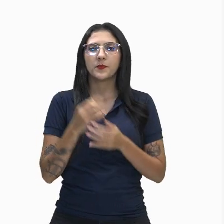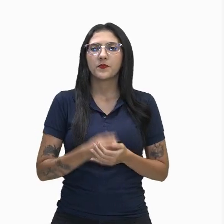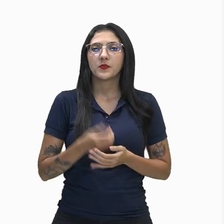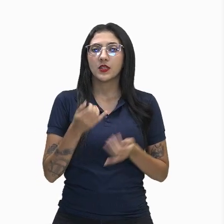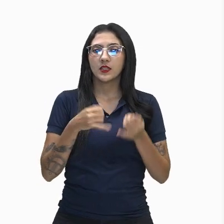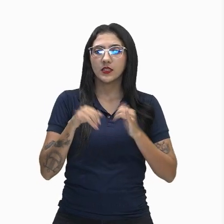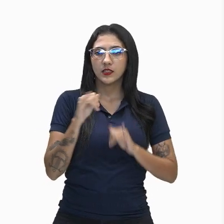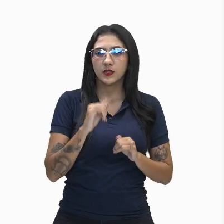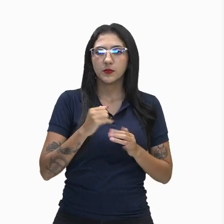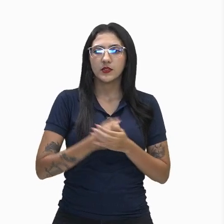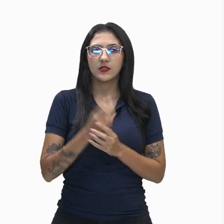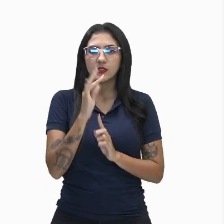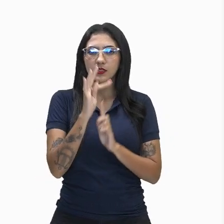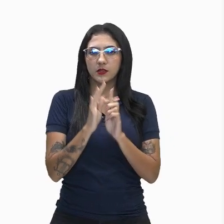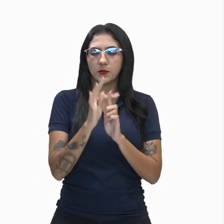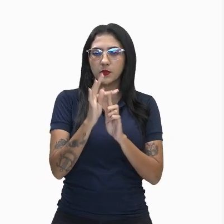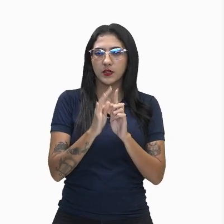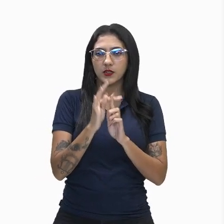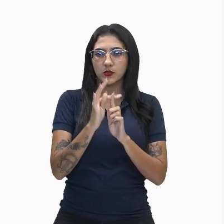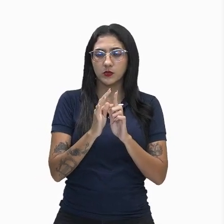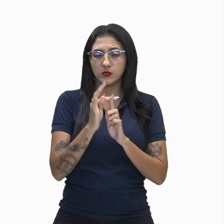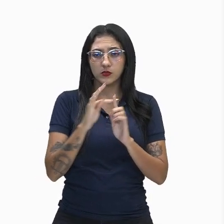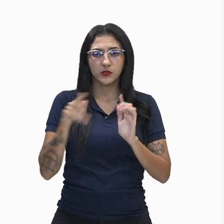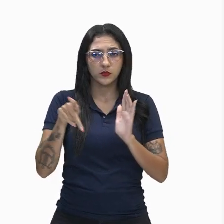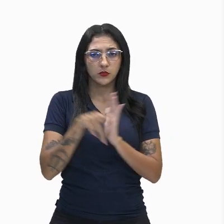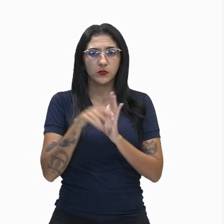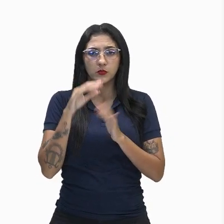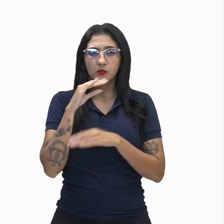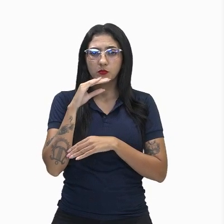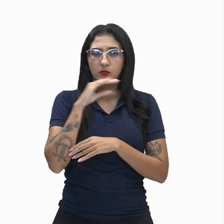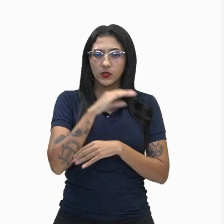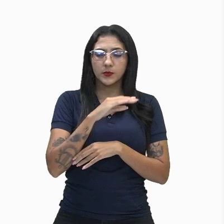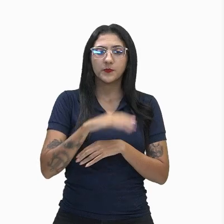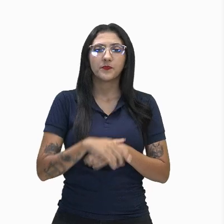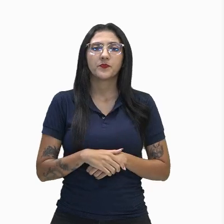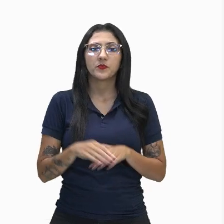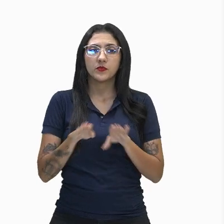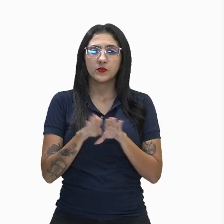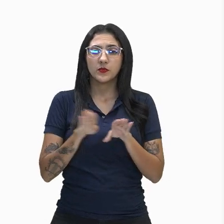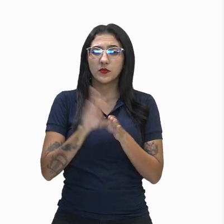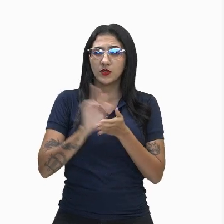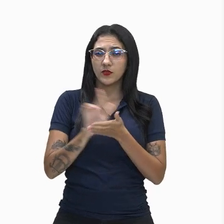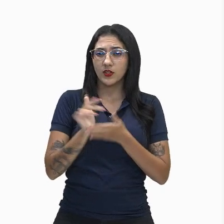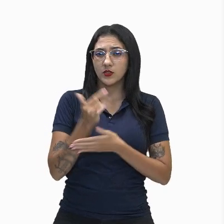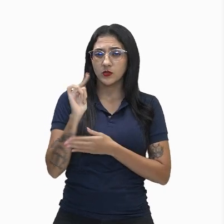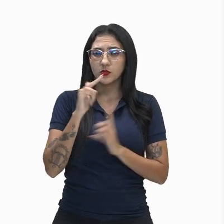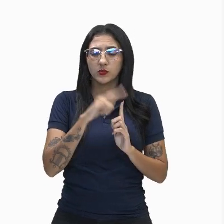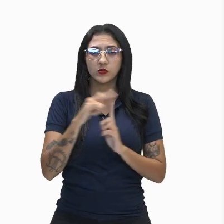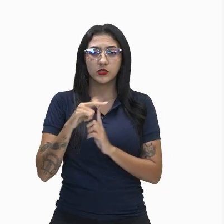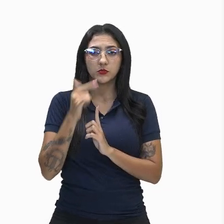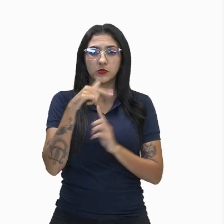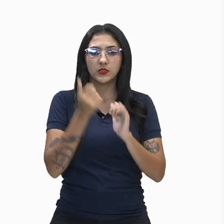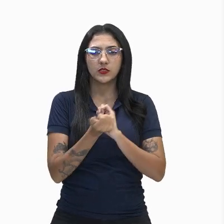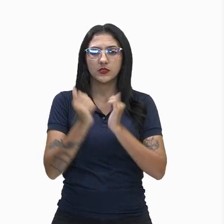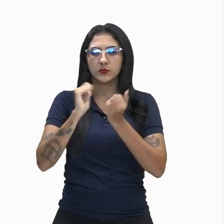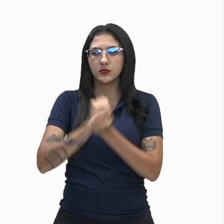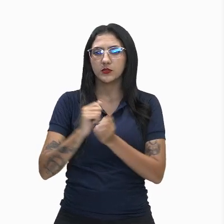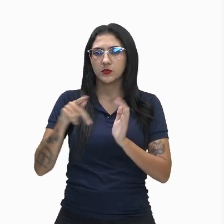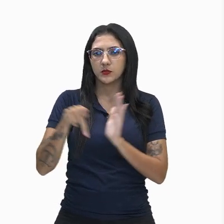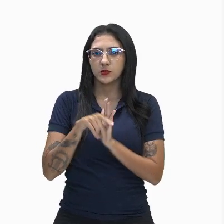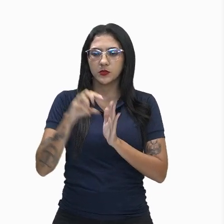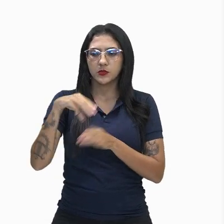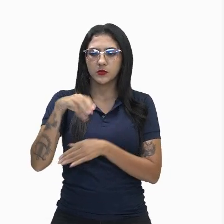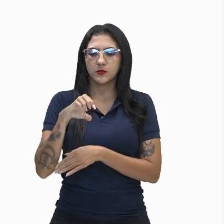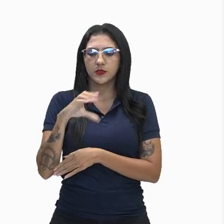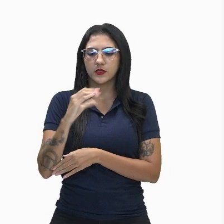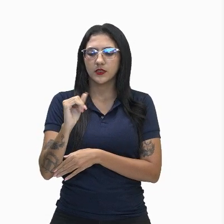química, energia térmica, que é aquela proveniente do calor, entre outros tipos de energia, em energia mecânica, ou